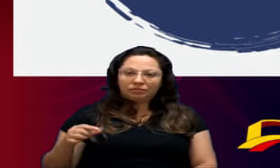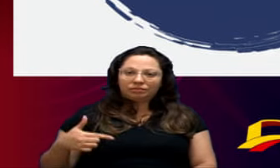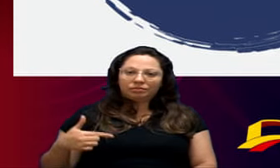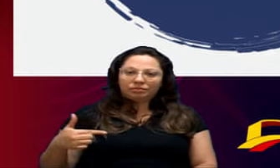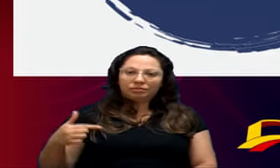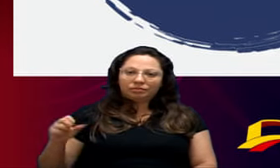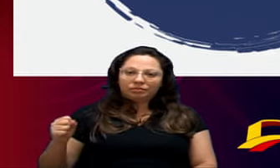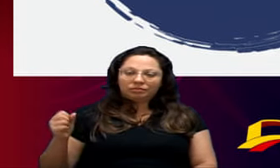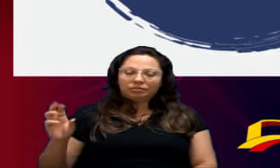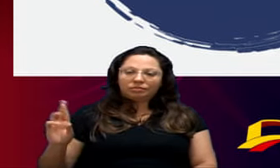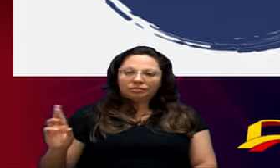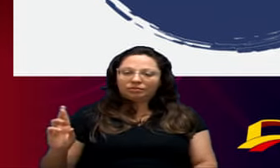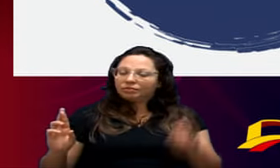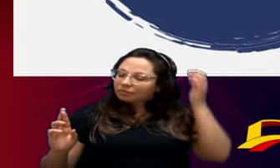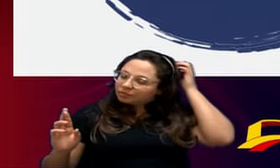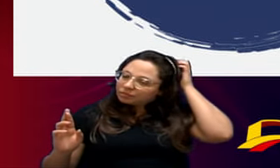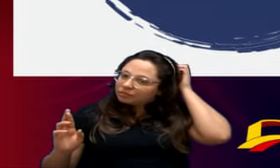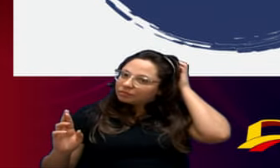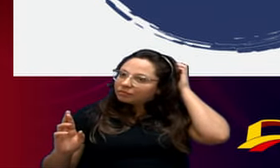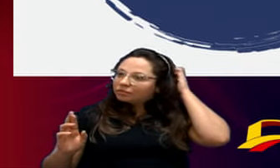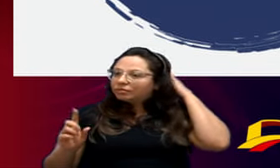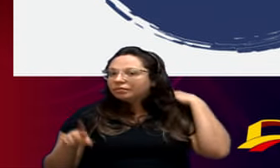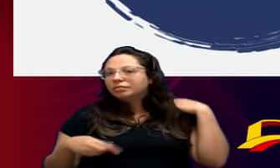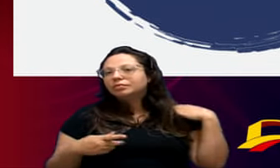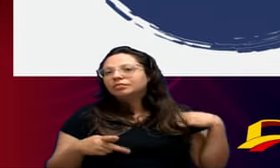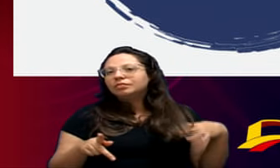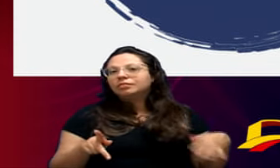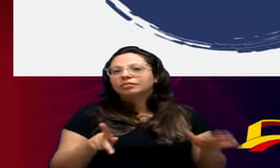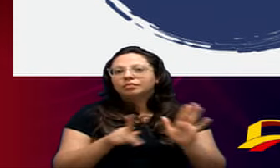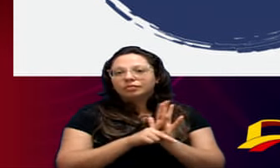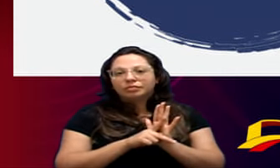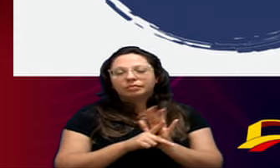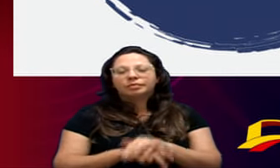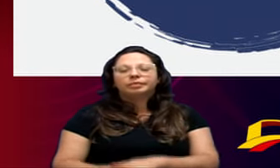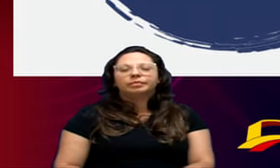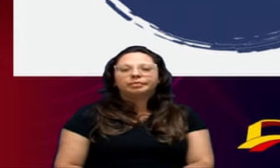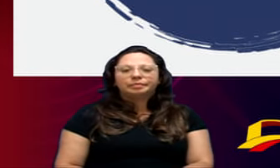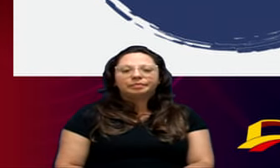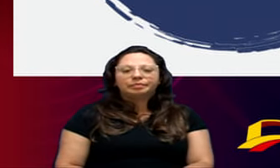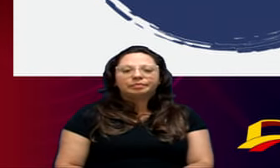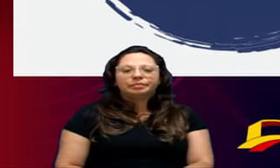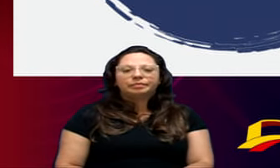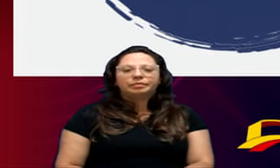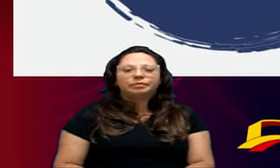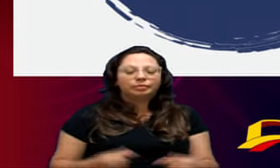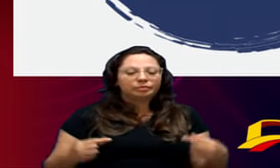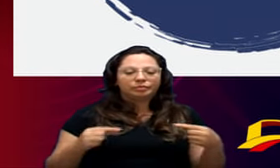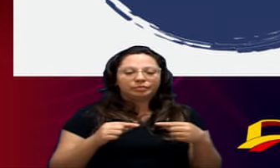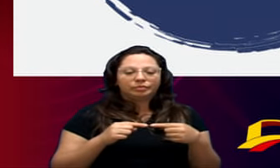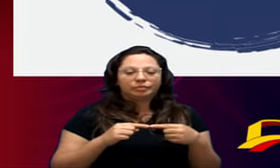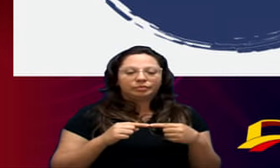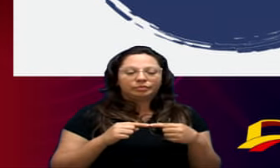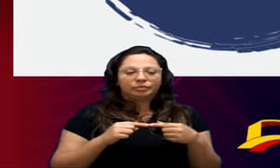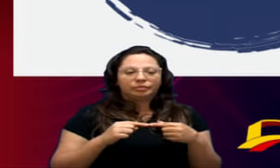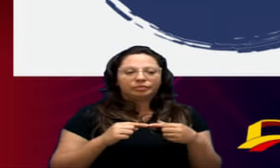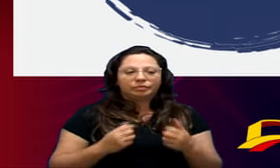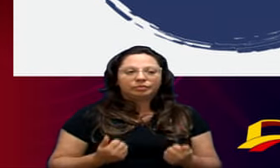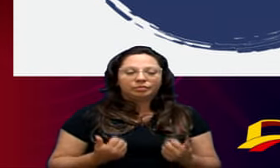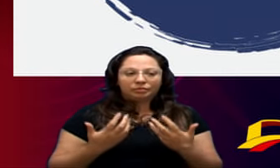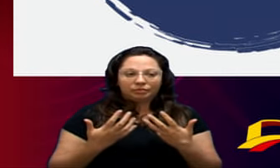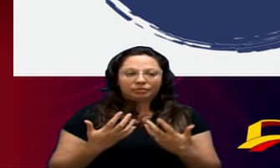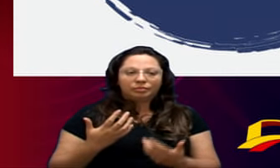9.228 esse orçamento é totalmente próprio orçamento fonte um né Com relação à parte de custeio nós vamos